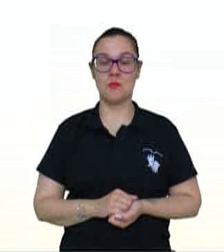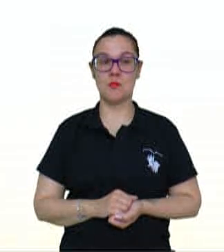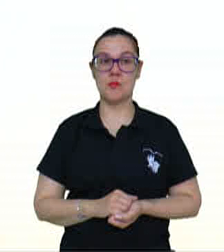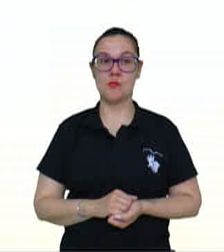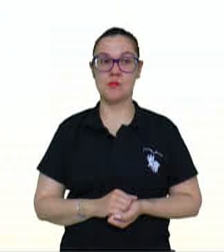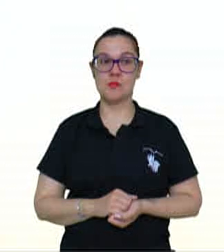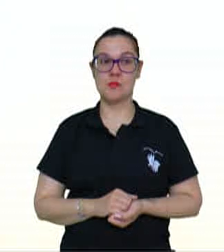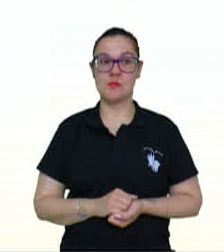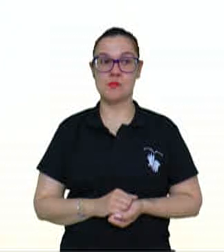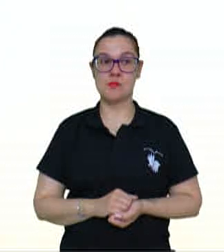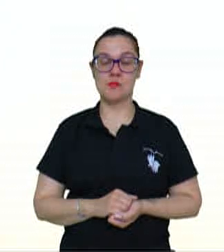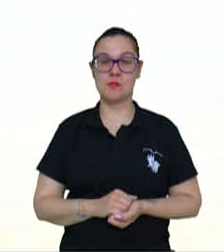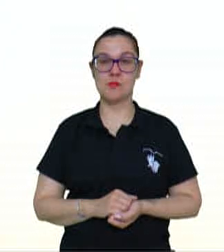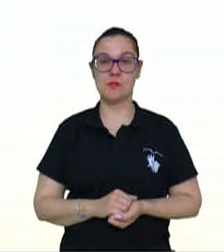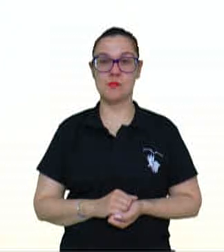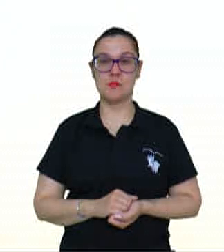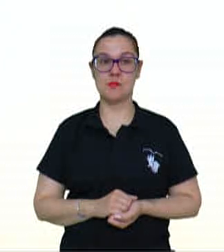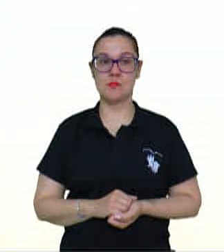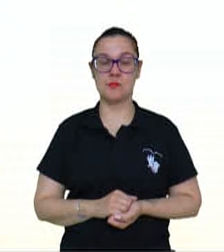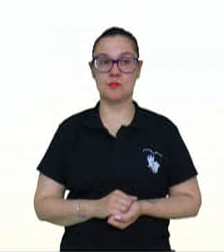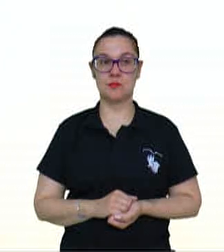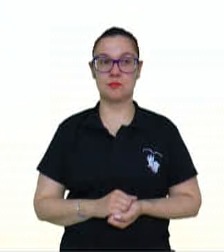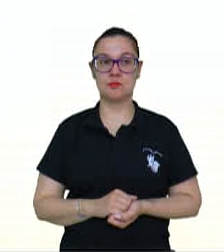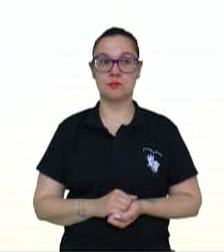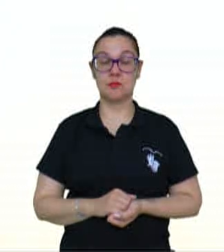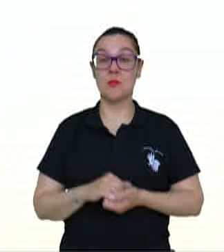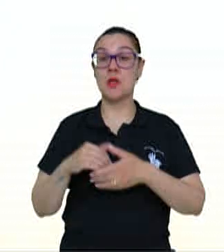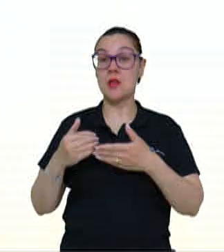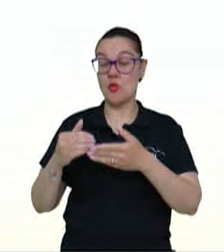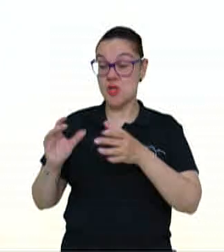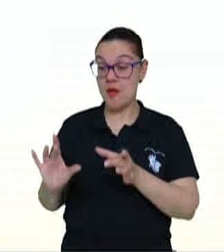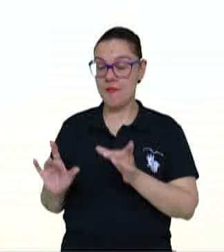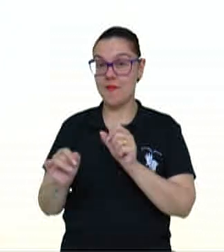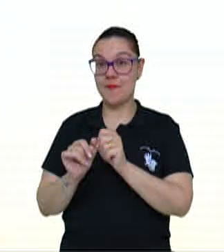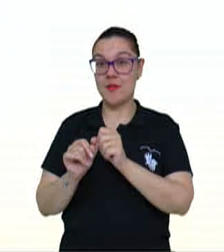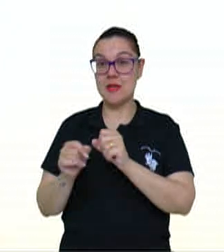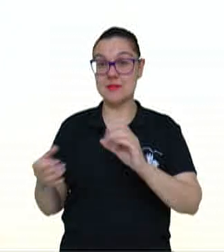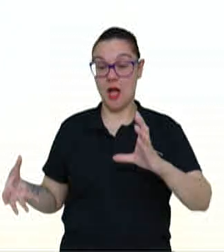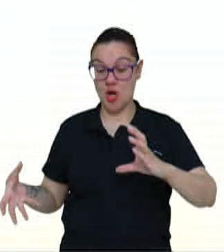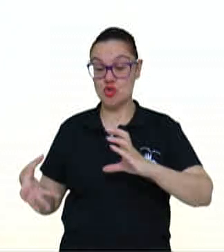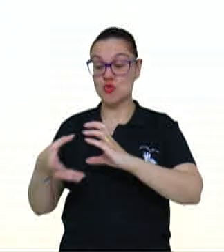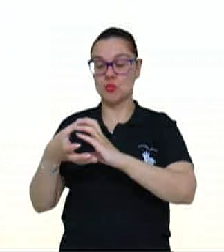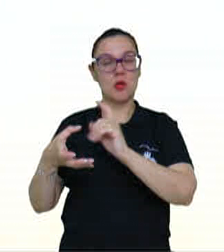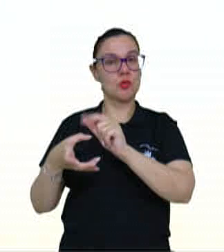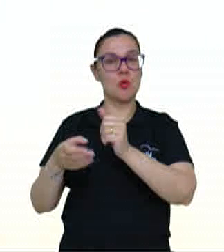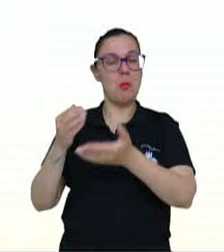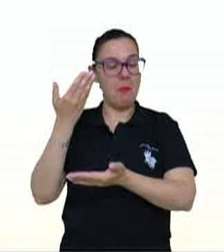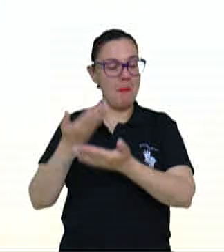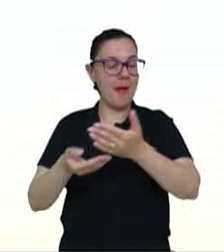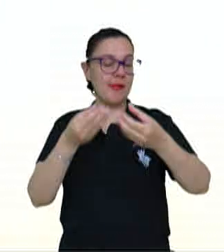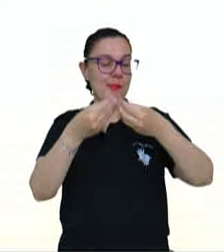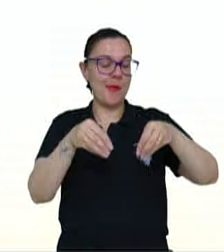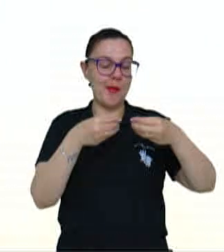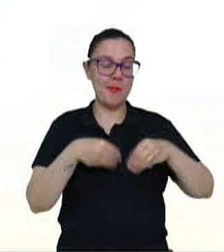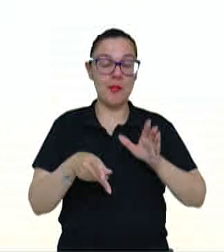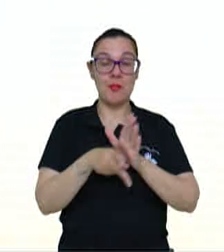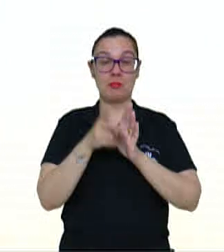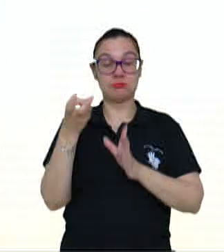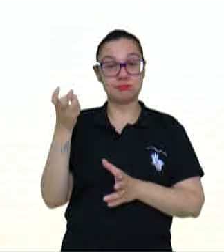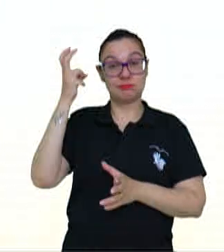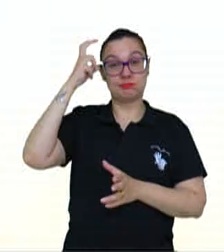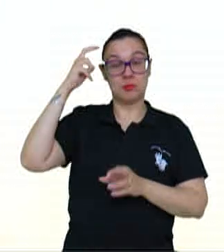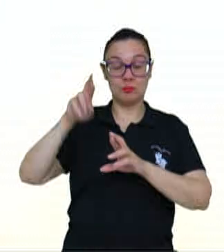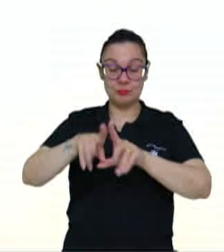la pérdida de las diferencias culturais. Então, a unificação perde essas diferenças culturais que nutrem ao